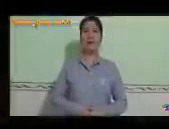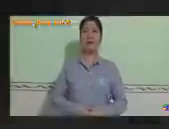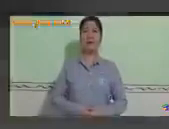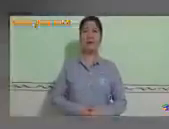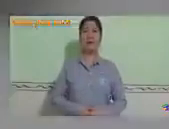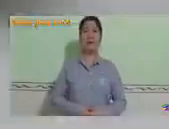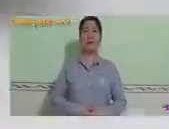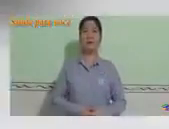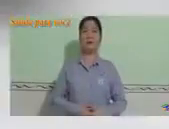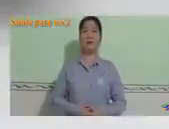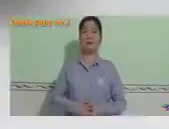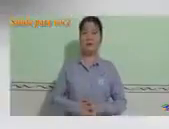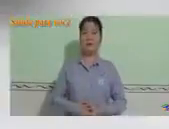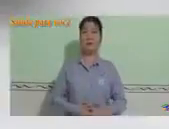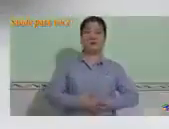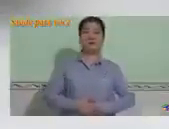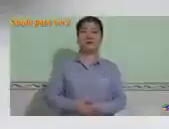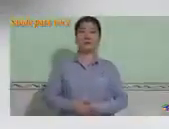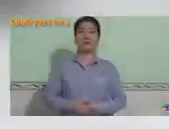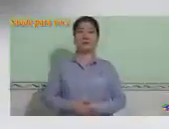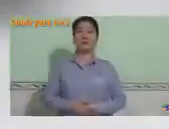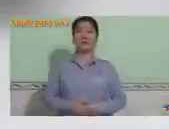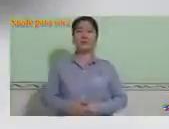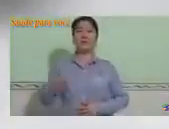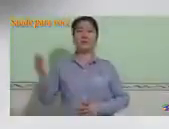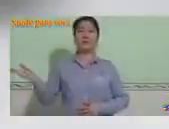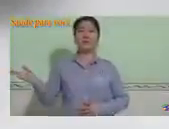SPSIALMNTEO acento circunflexo MAGA3.